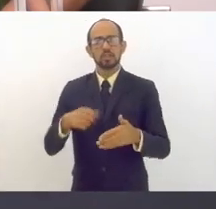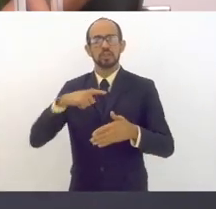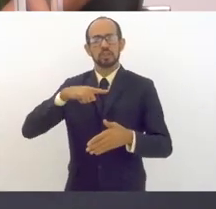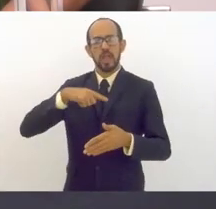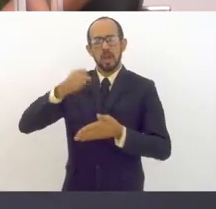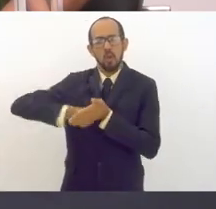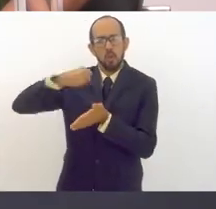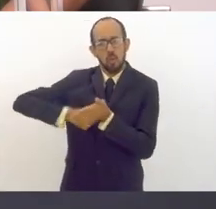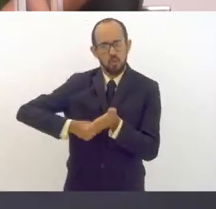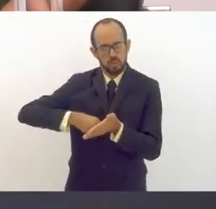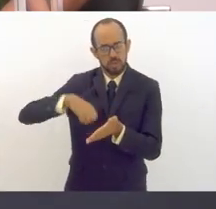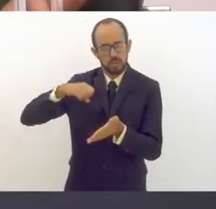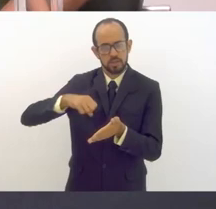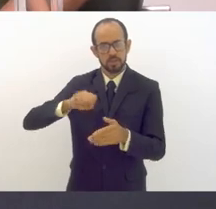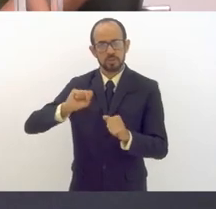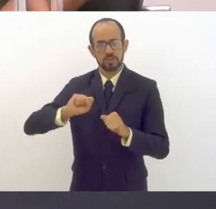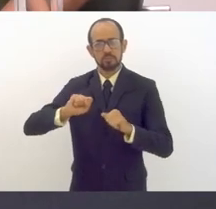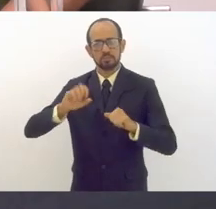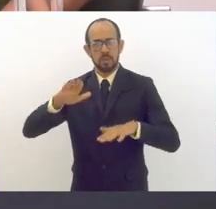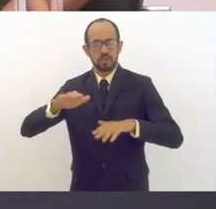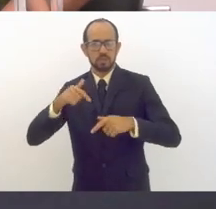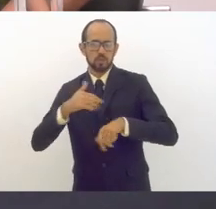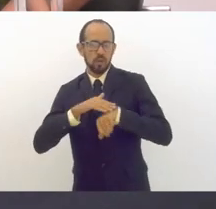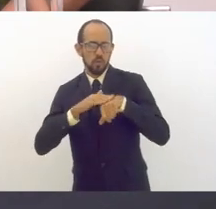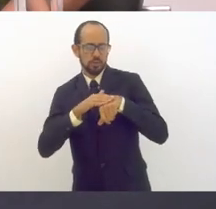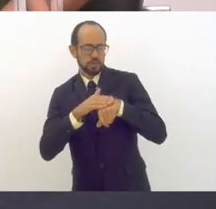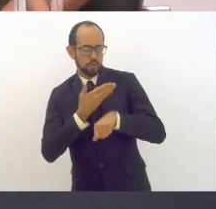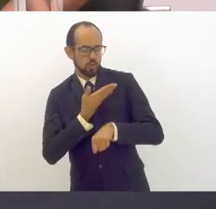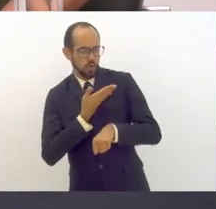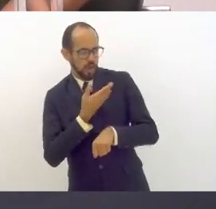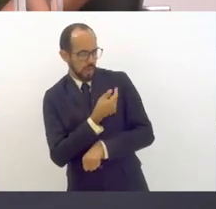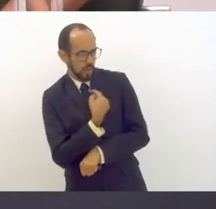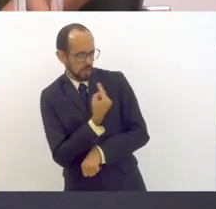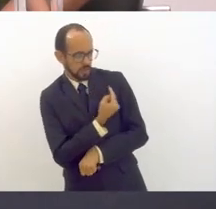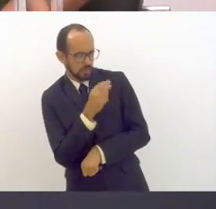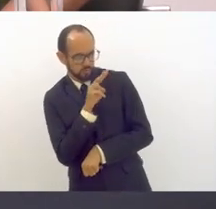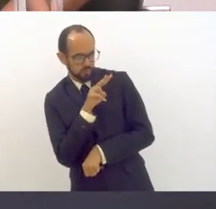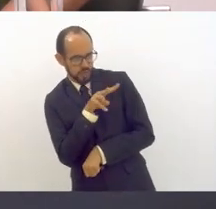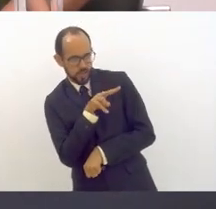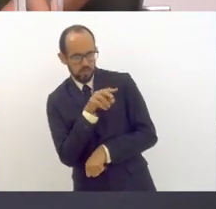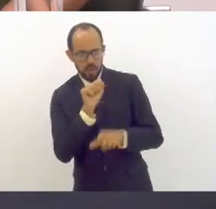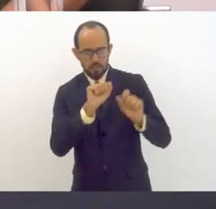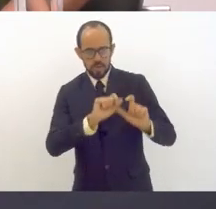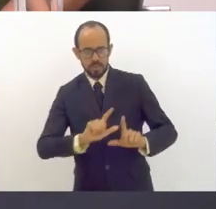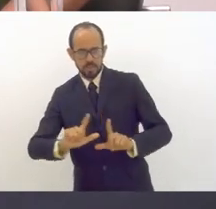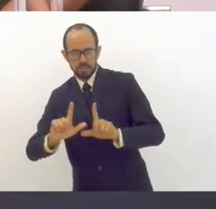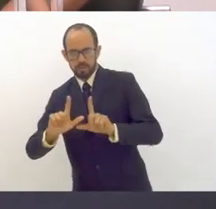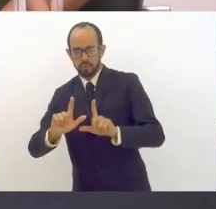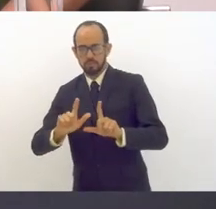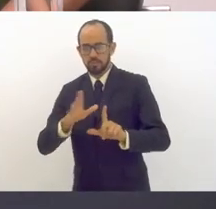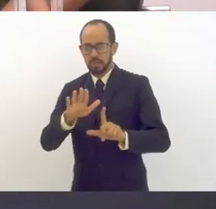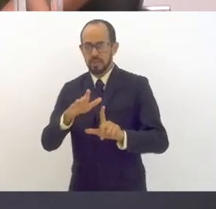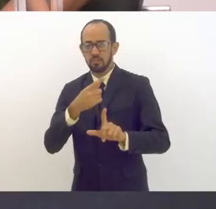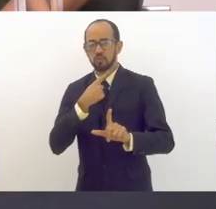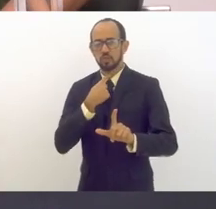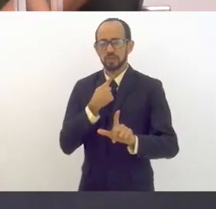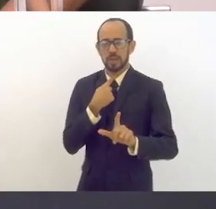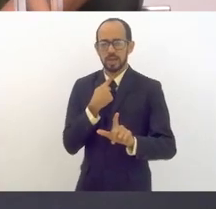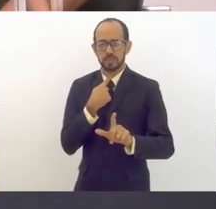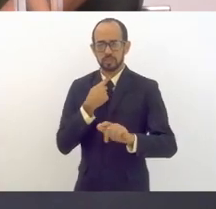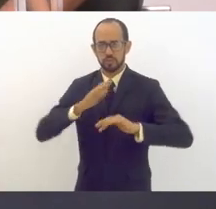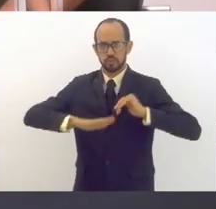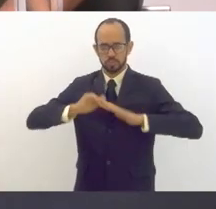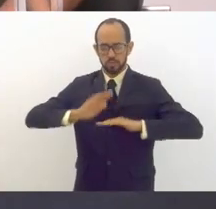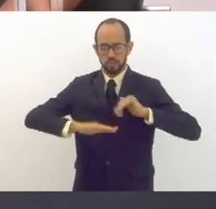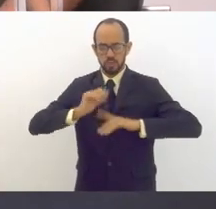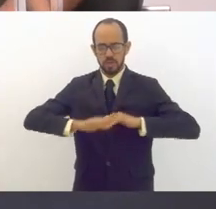eu estava conversando com colegas aqui assistindo a apresentação, e a vontade que os profissionais de educação da Rede Estadual do Rio de Janeiro